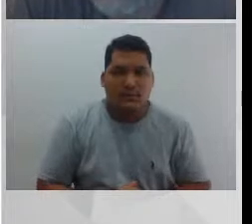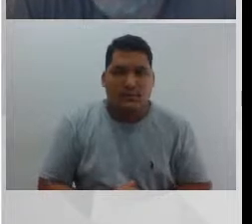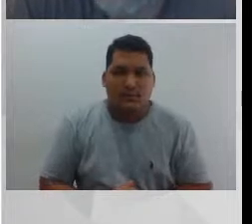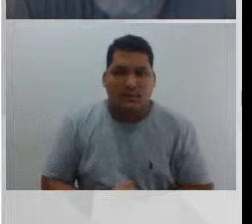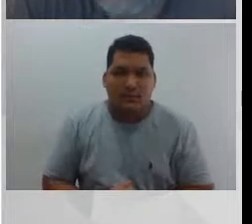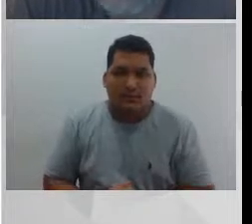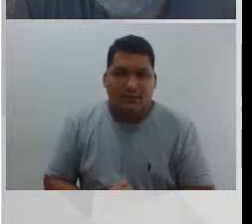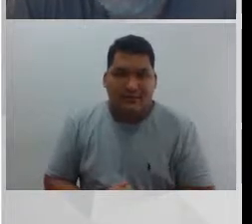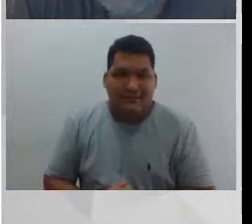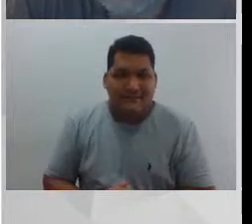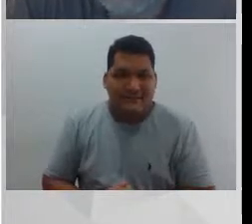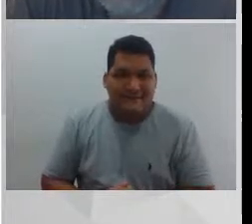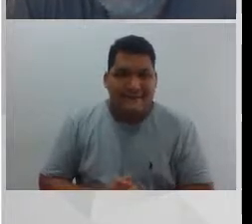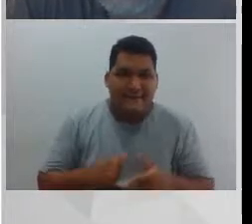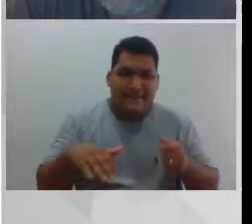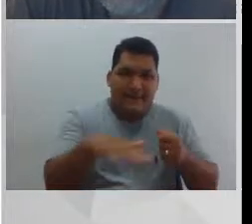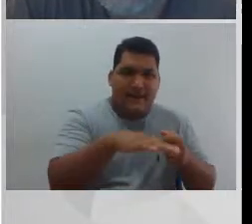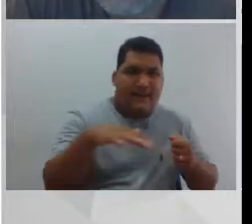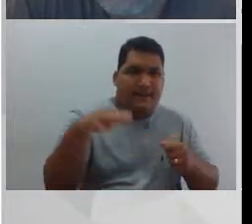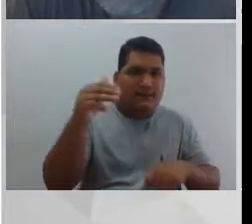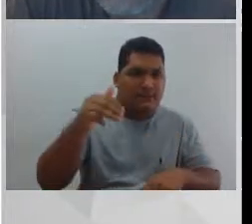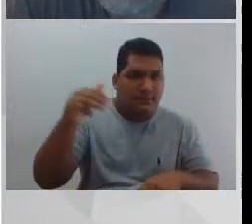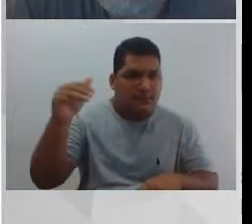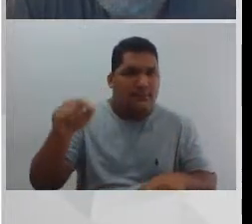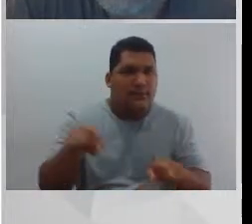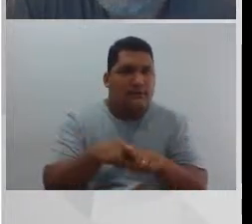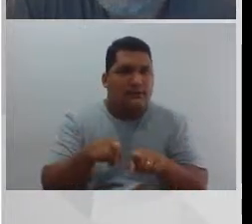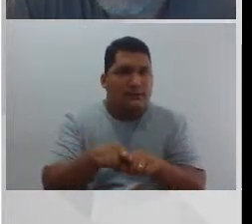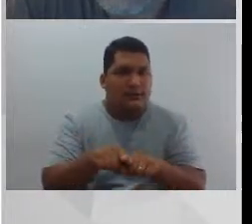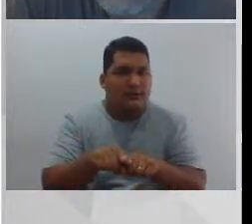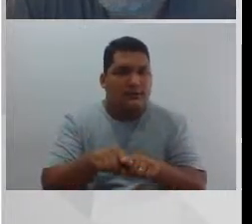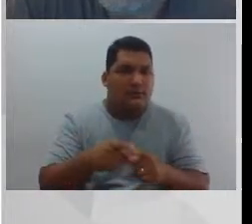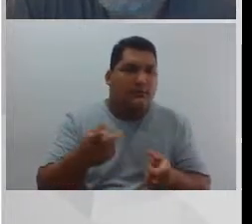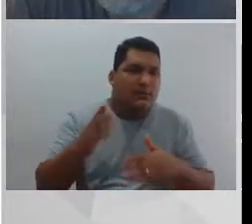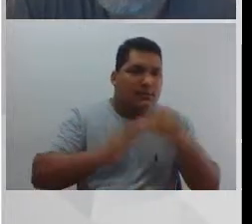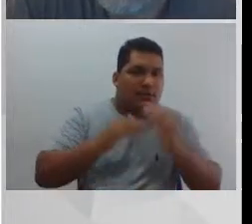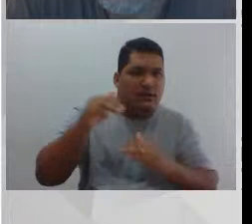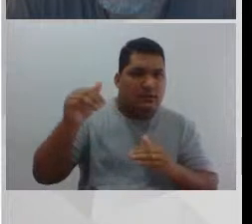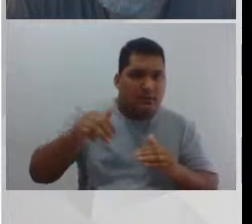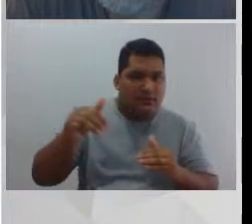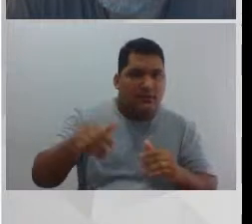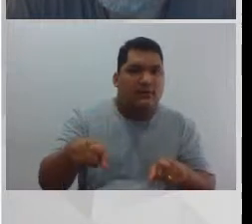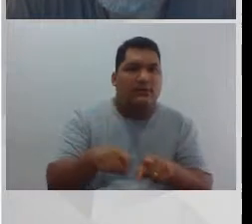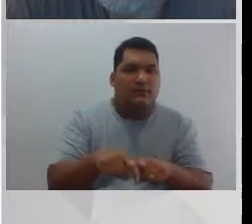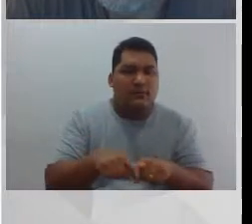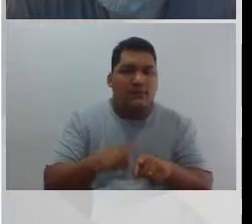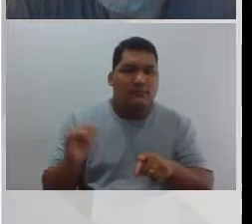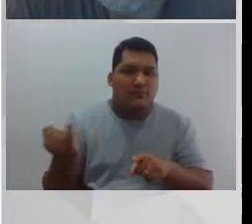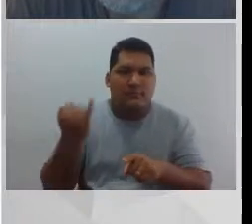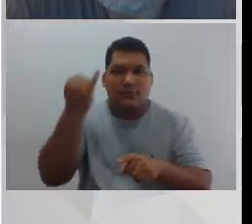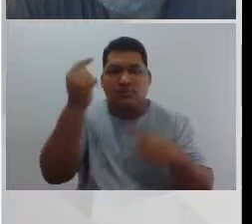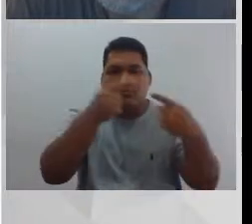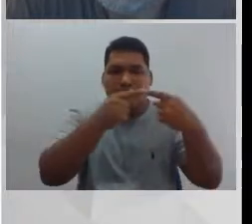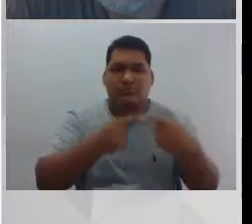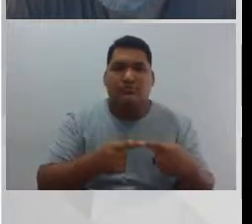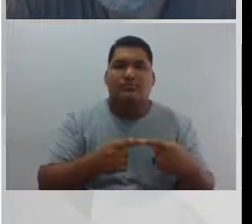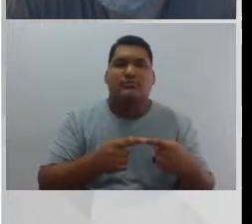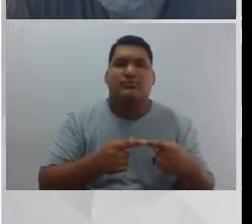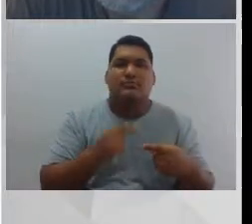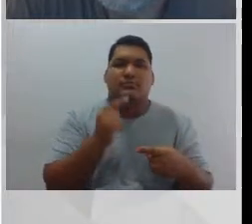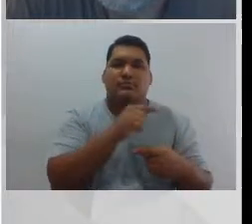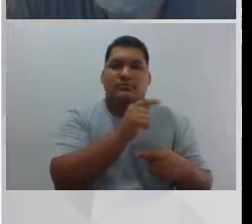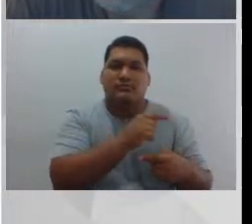áreas da matemática, né, ou habilidades da matemática, são importantes para o desenvolvimento das técnicas